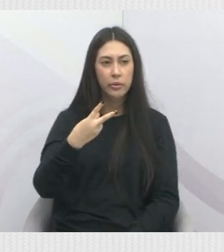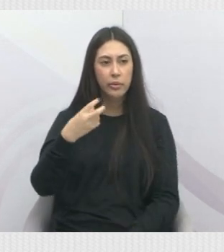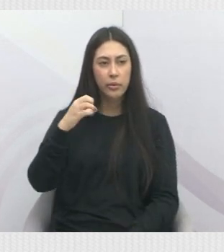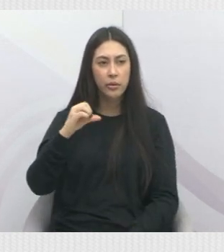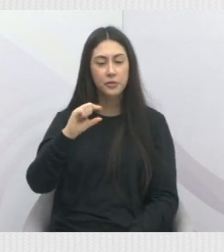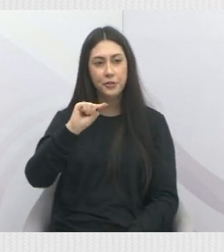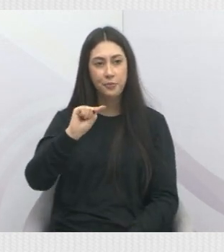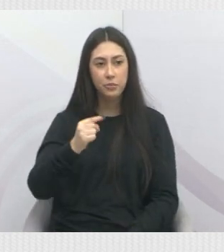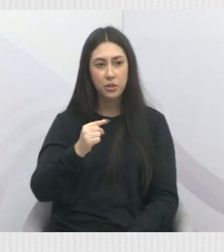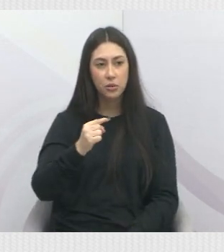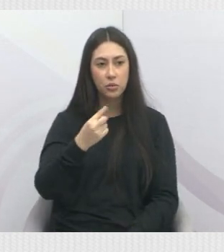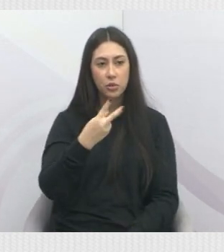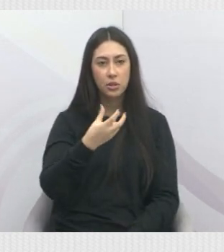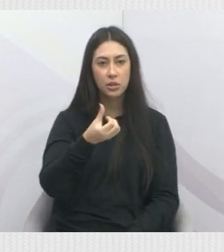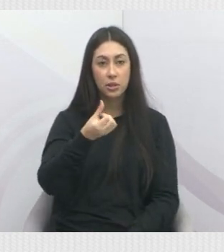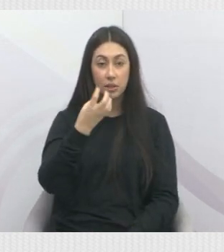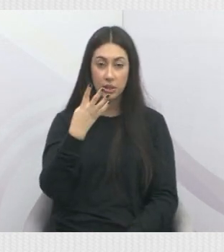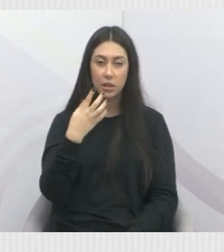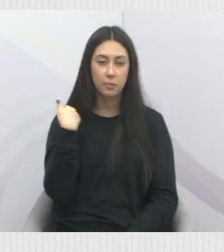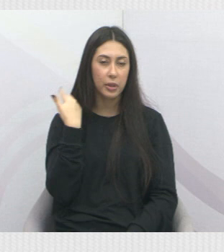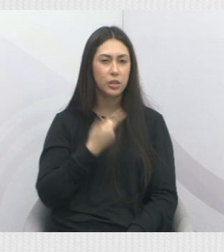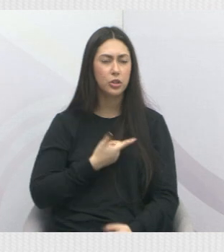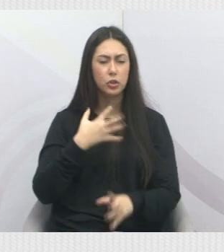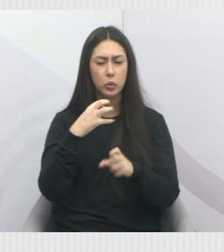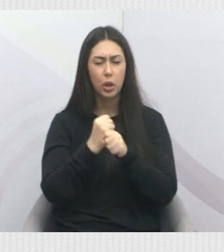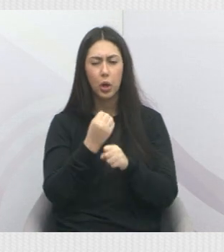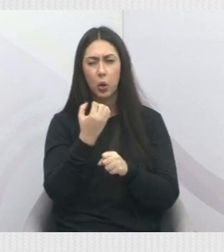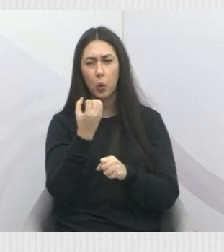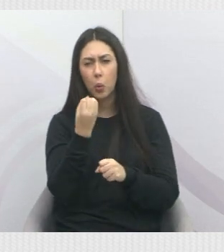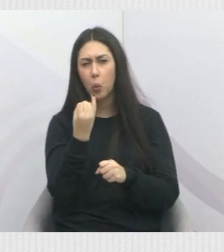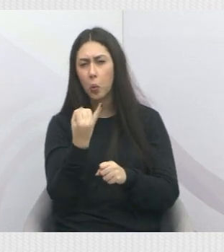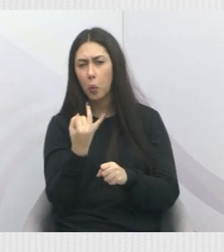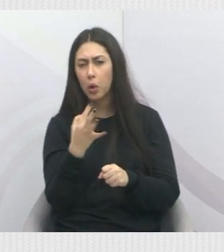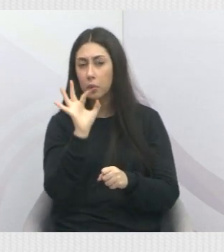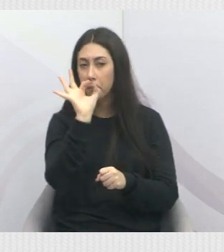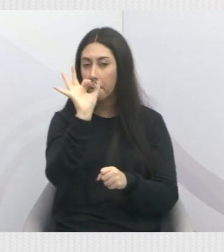229.663 para cálculo do percentual, sendo que o reforço